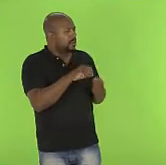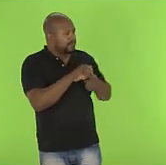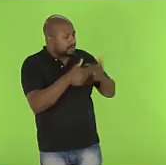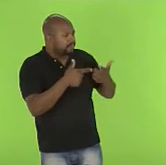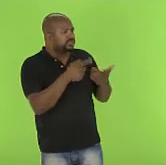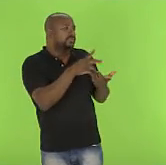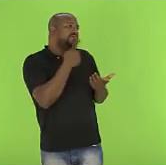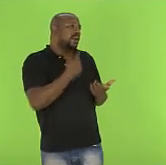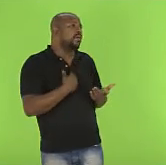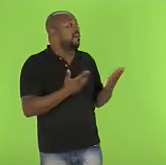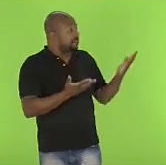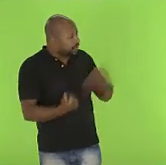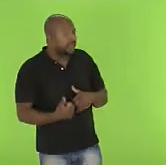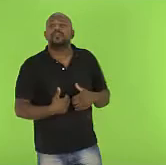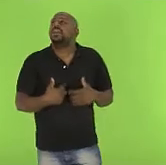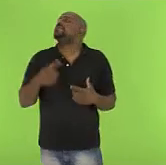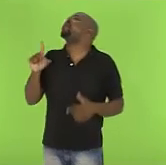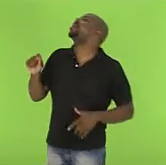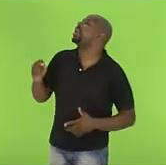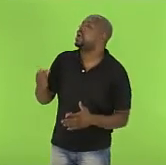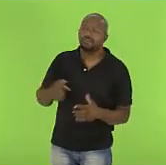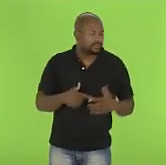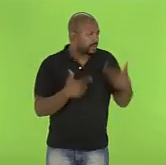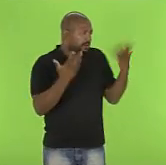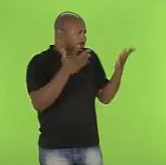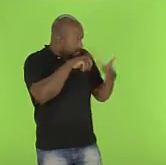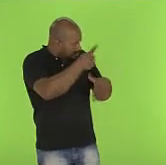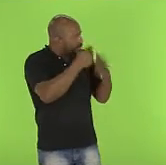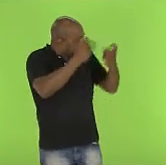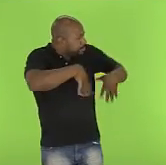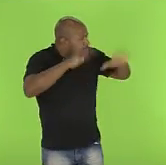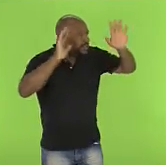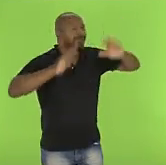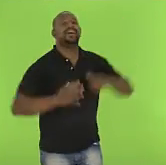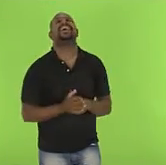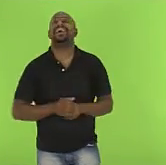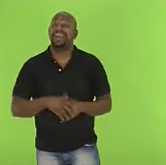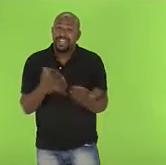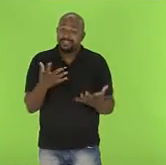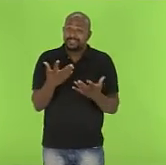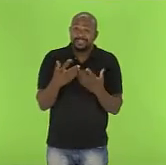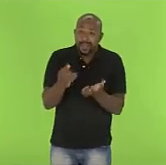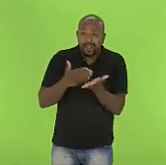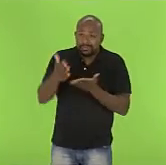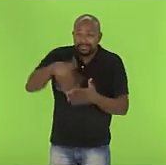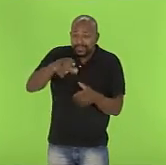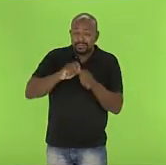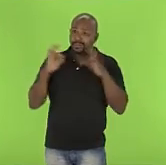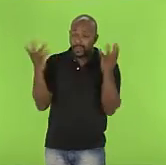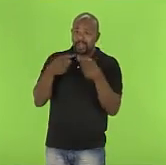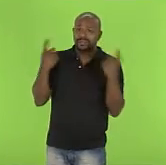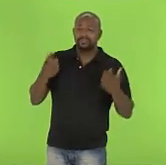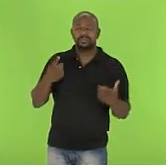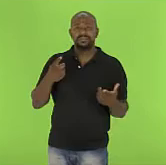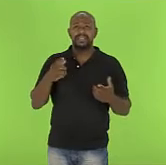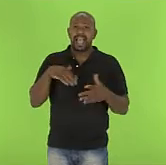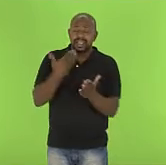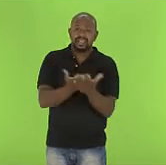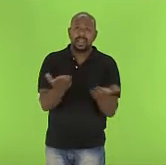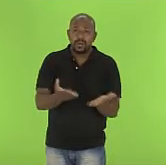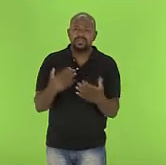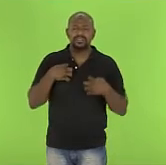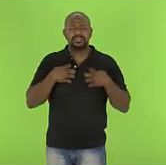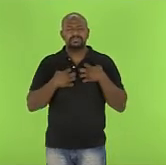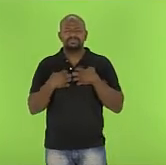chamou para fazer, você só falou para mim, vem. Eu falei, mas o que é? Você falou, no caminho eu te explico. E isso a gente começou a fazer para todo mundo. E